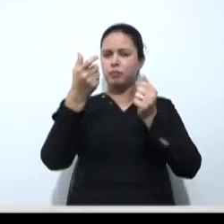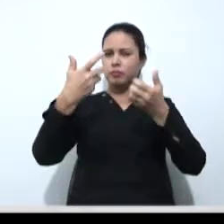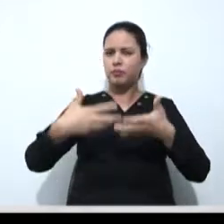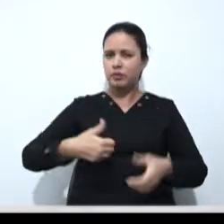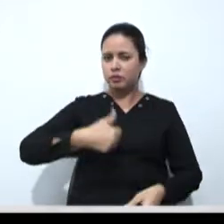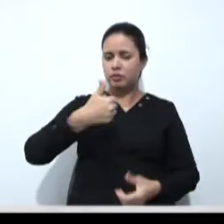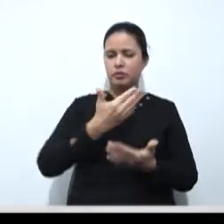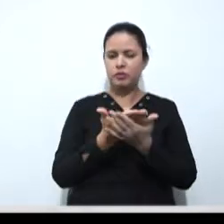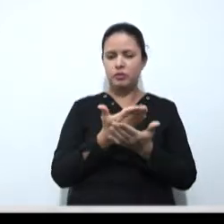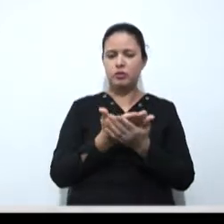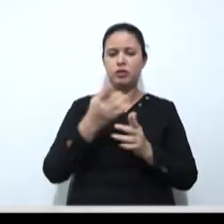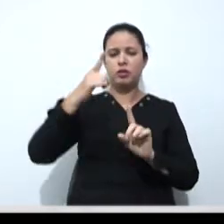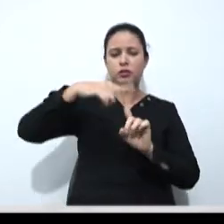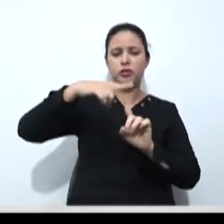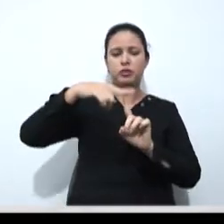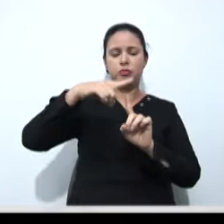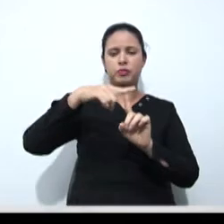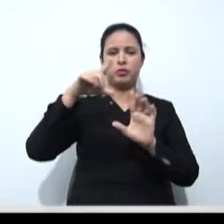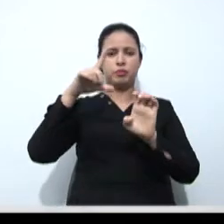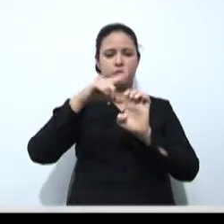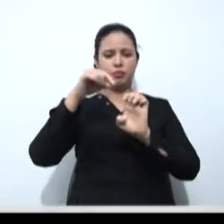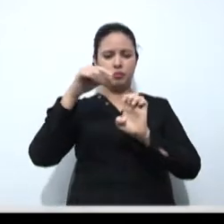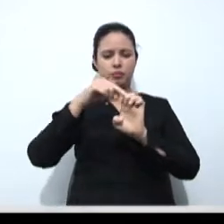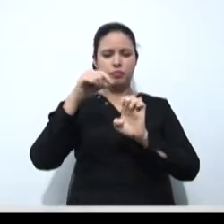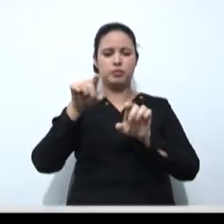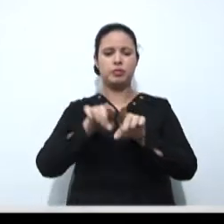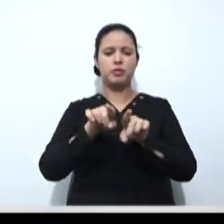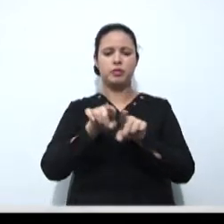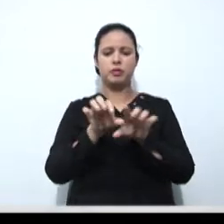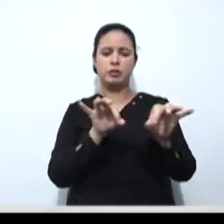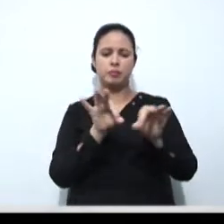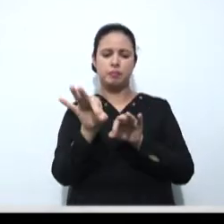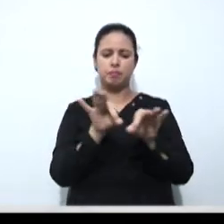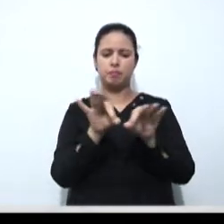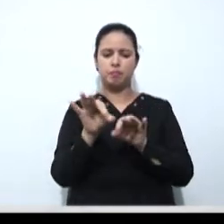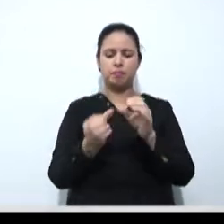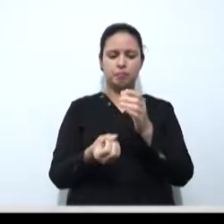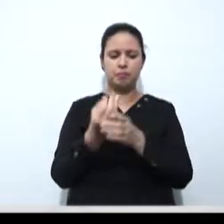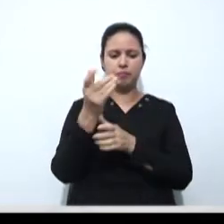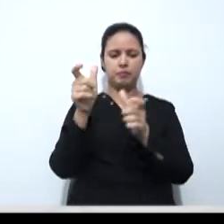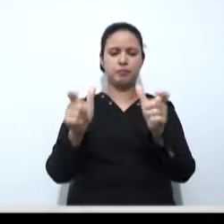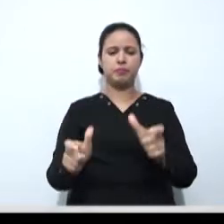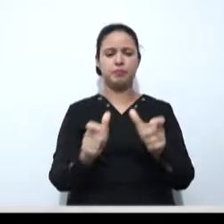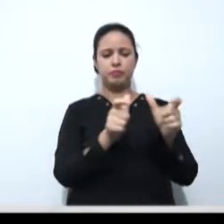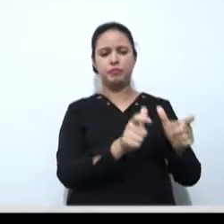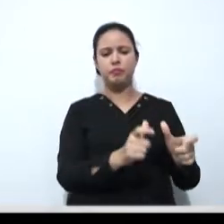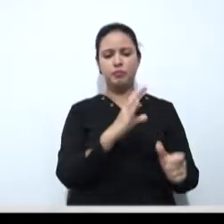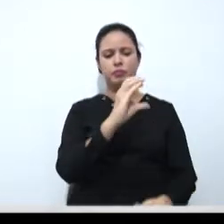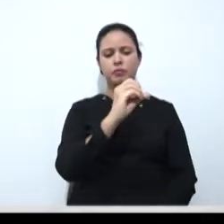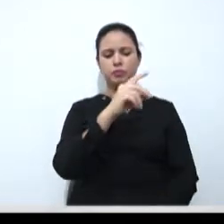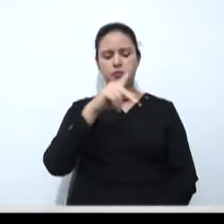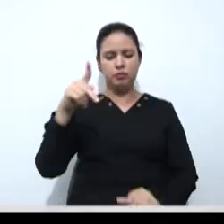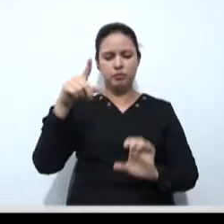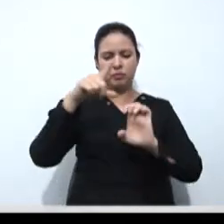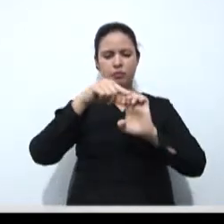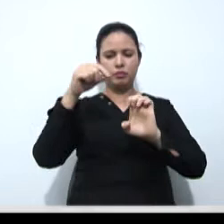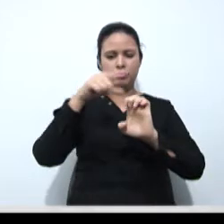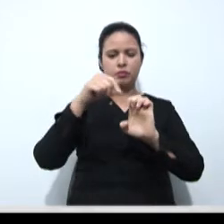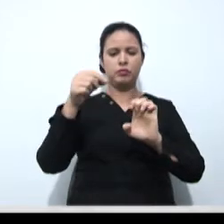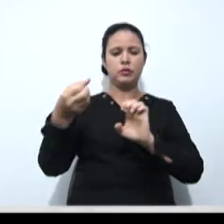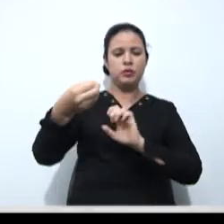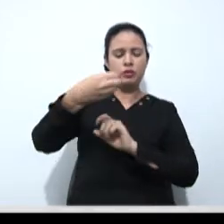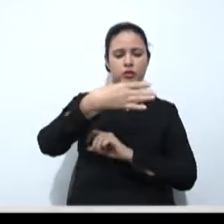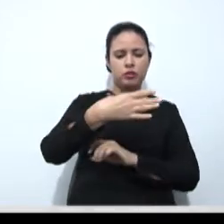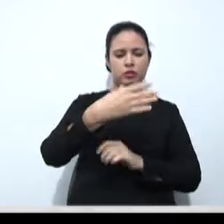aula. O tipo de empreendedor, arranjo produtivo local, cooperativas empreendedoras,